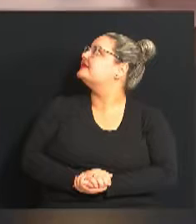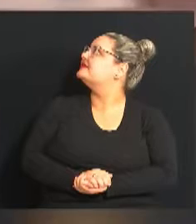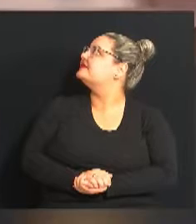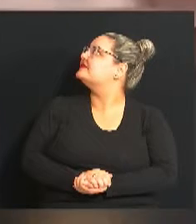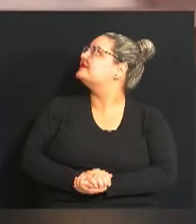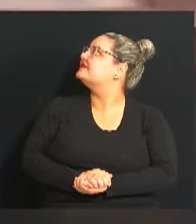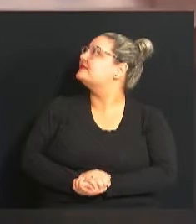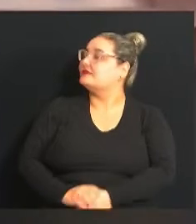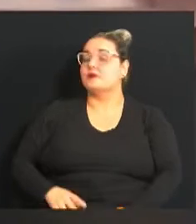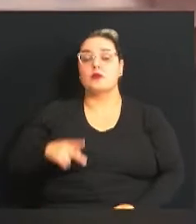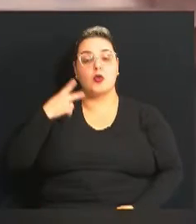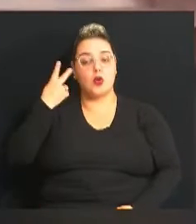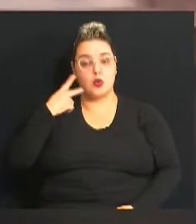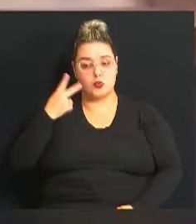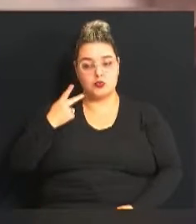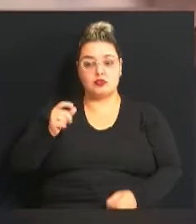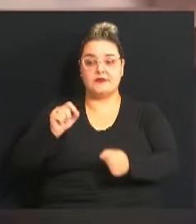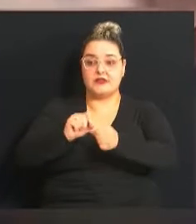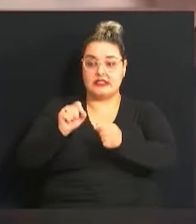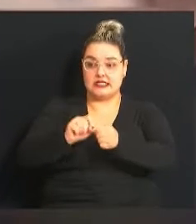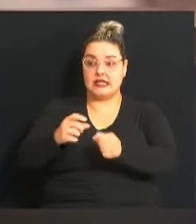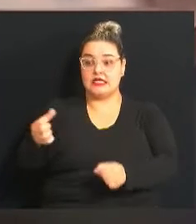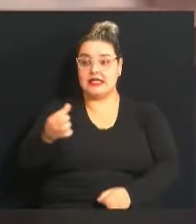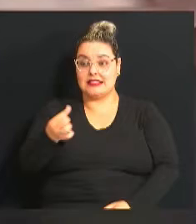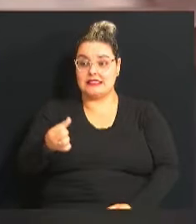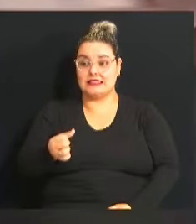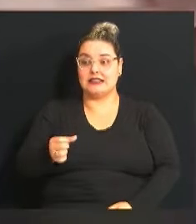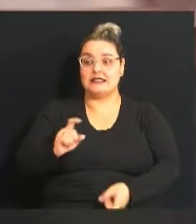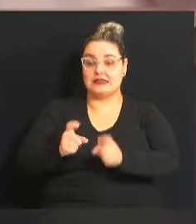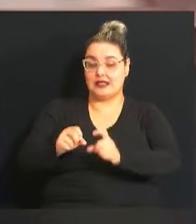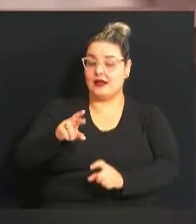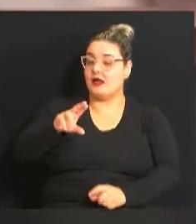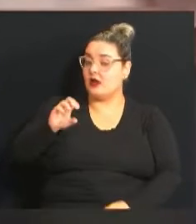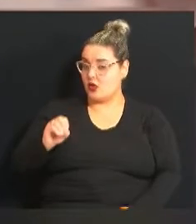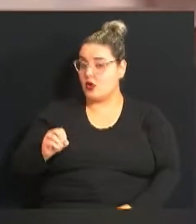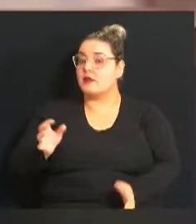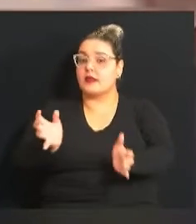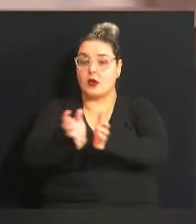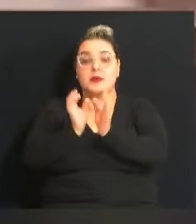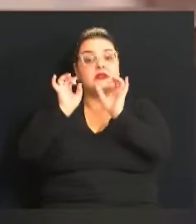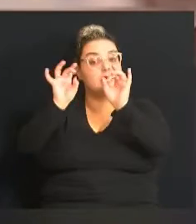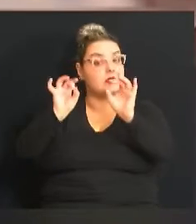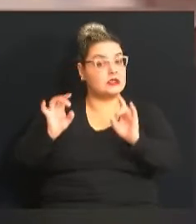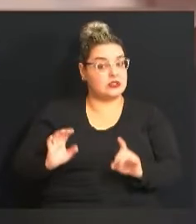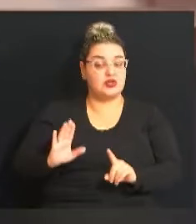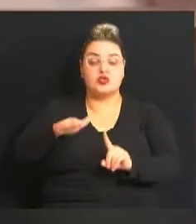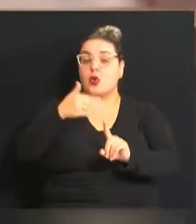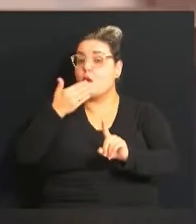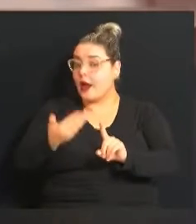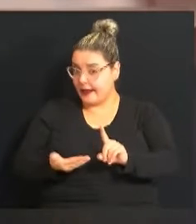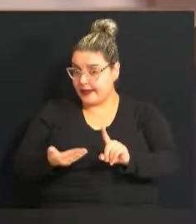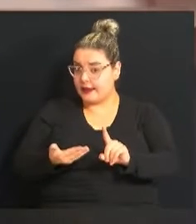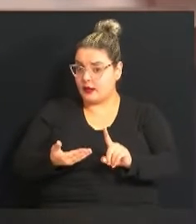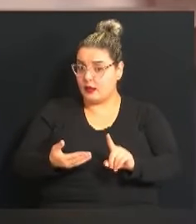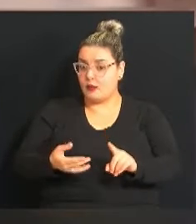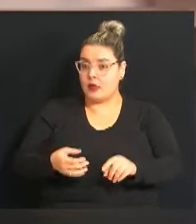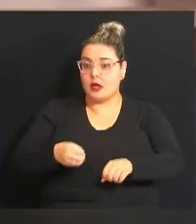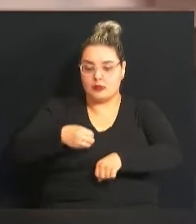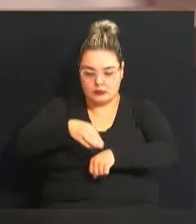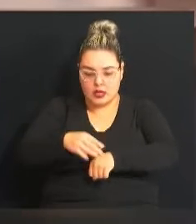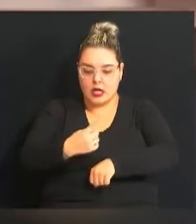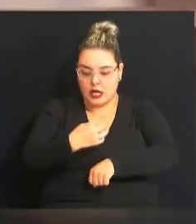Os vereadores realizaram a 6ª reunião ordinária da Comissão Especial de Honraria para deliberar